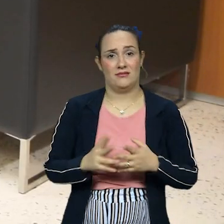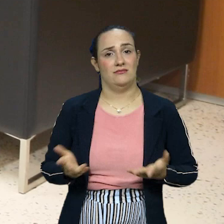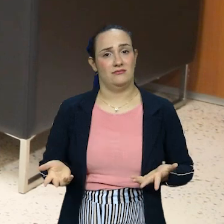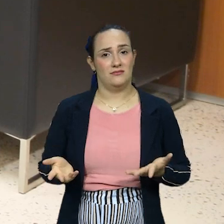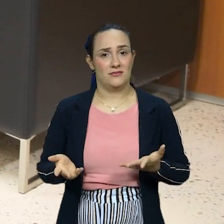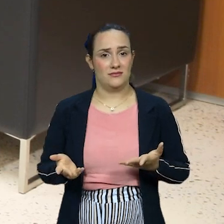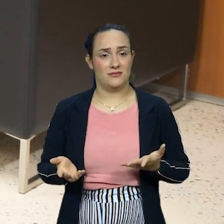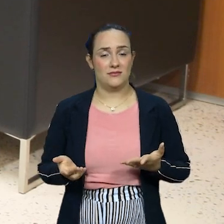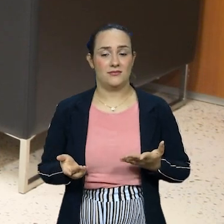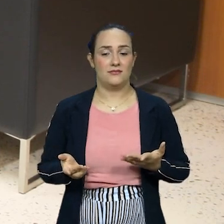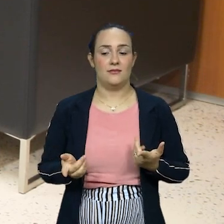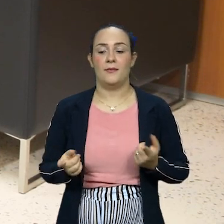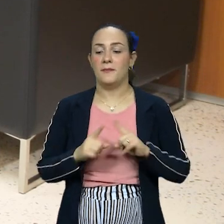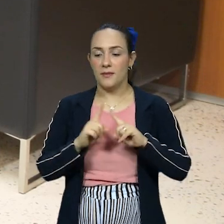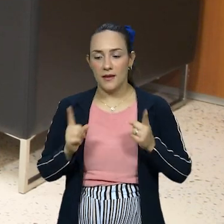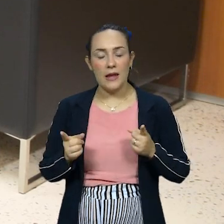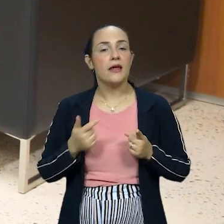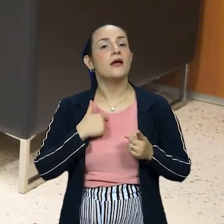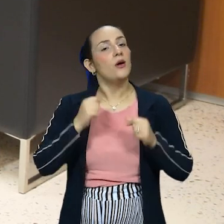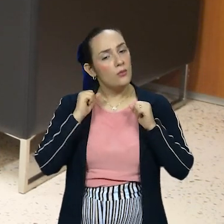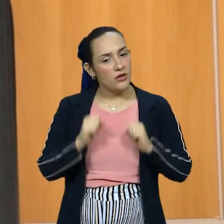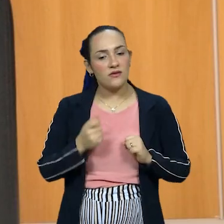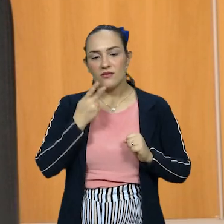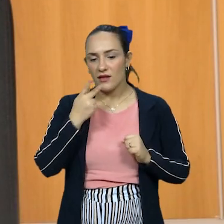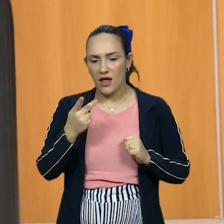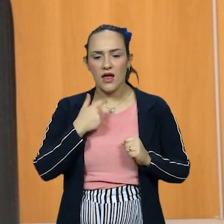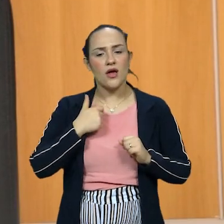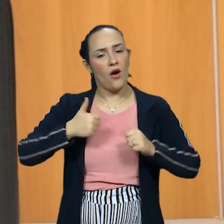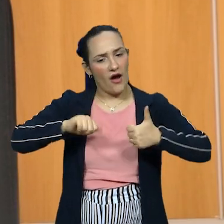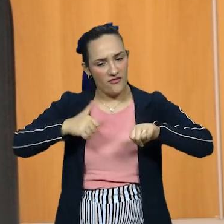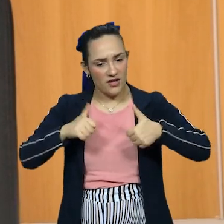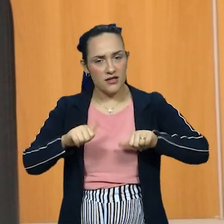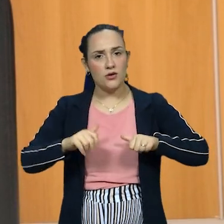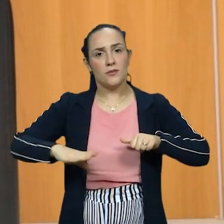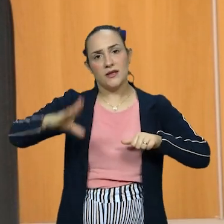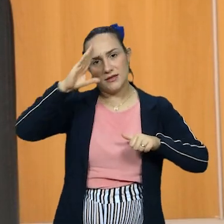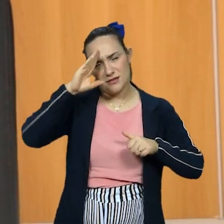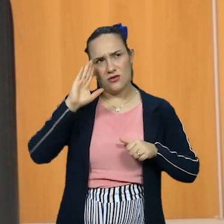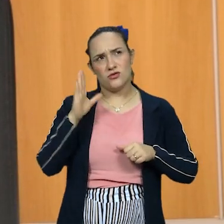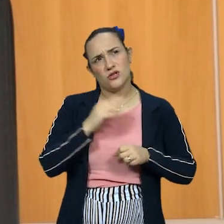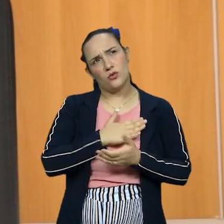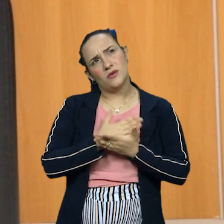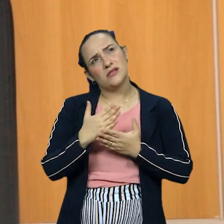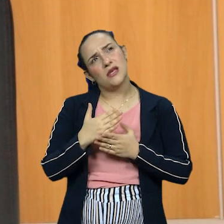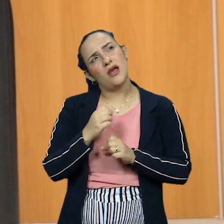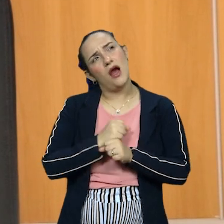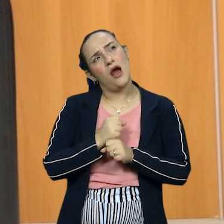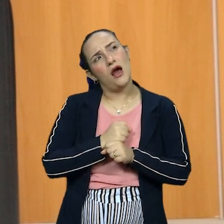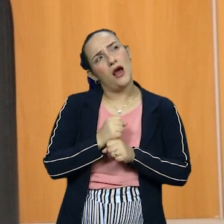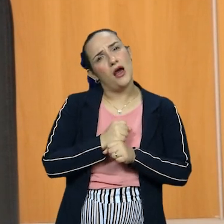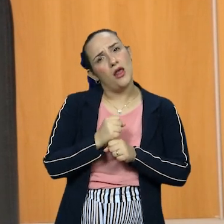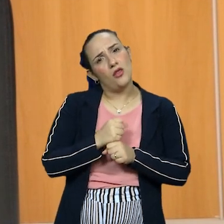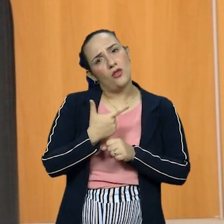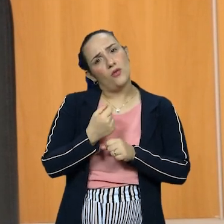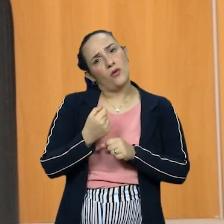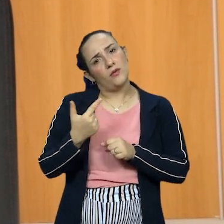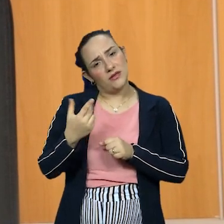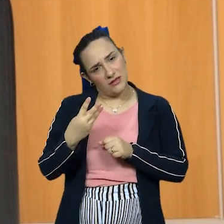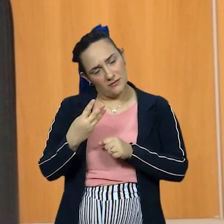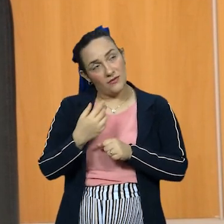geograficamente, ela é bem delicada, né? Agora, eu posso atestar, assim, eu estou na auditoria militar